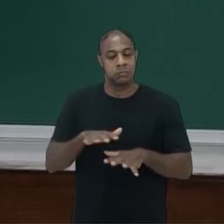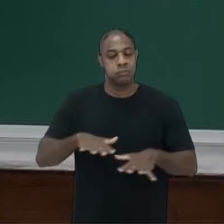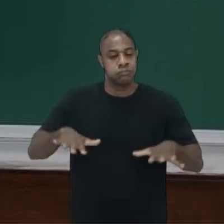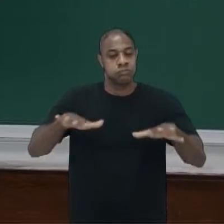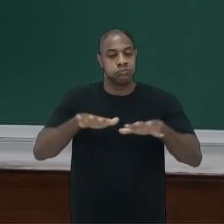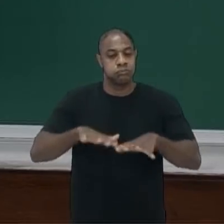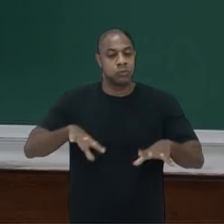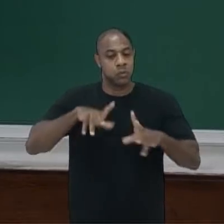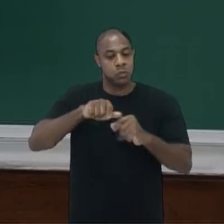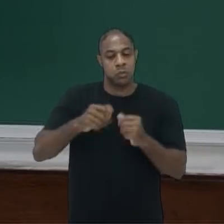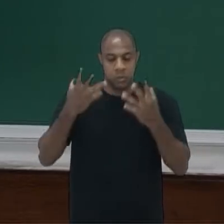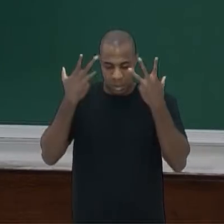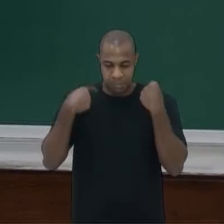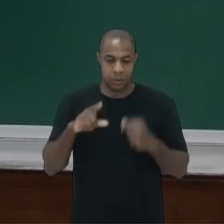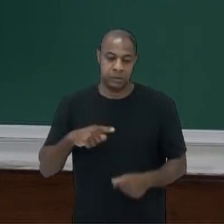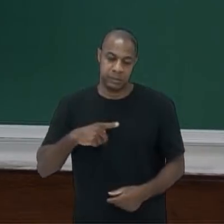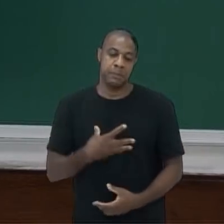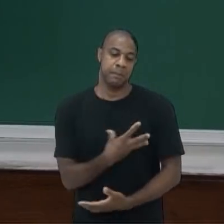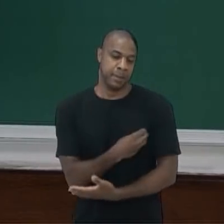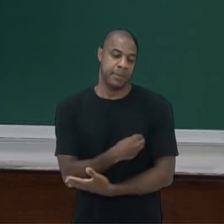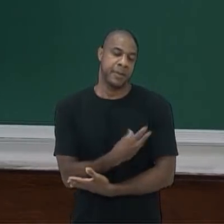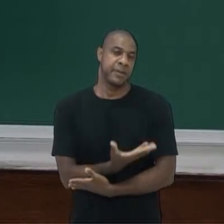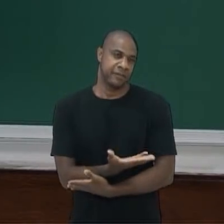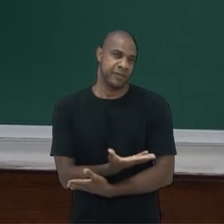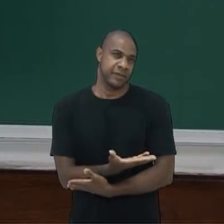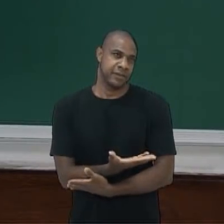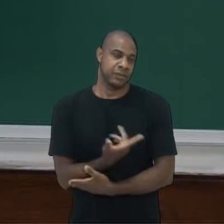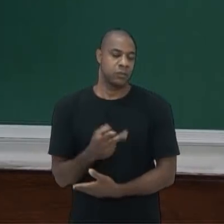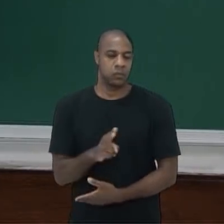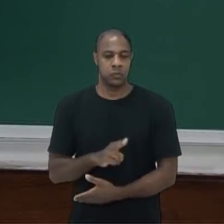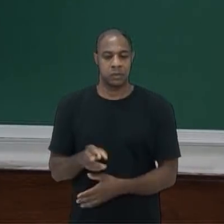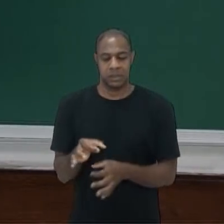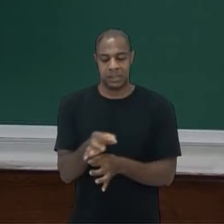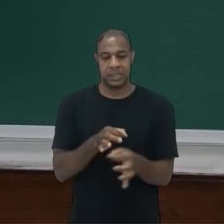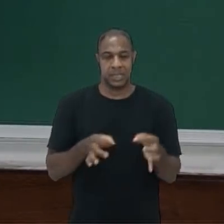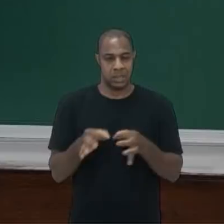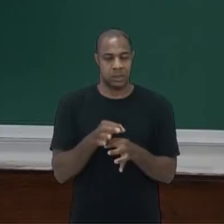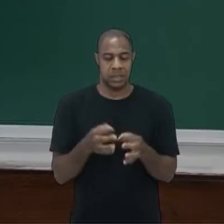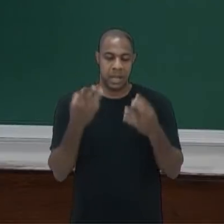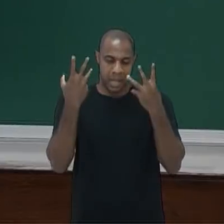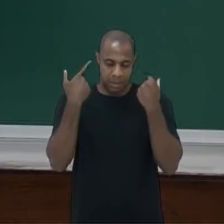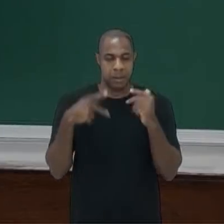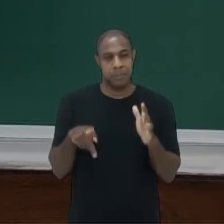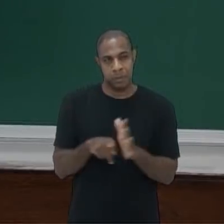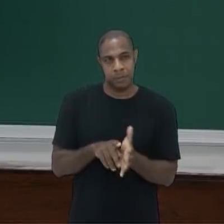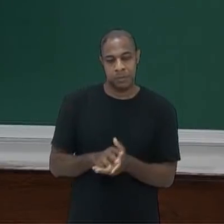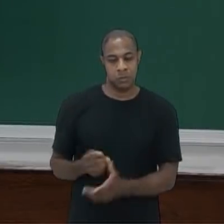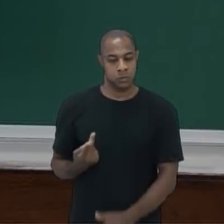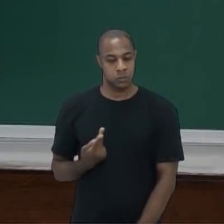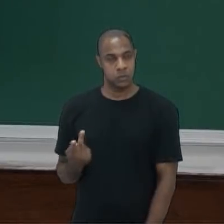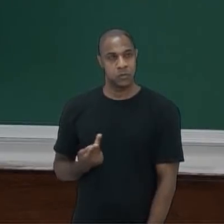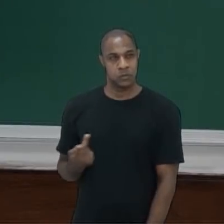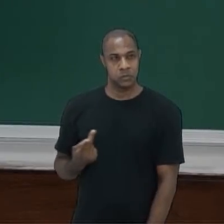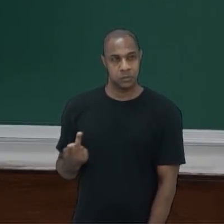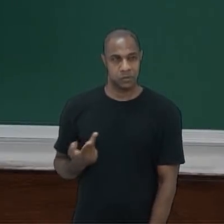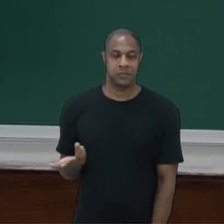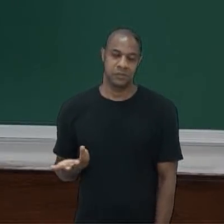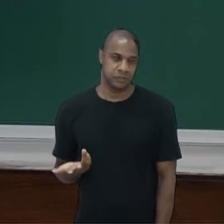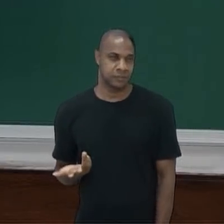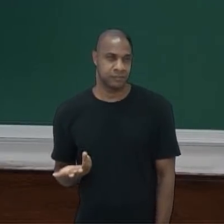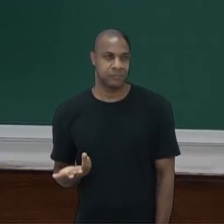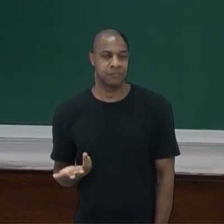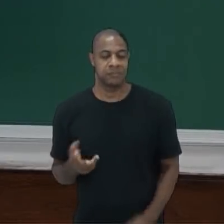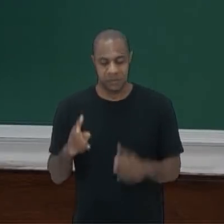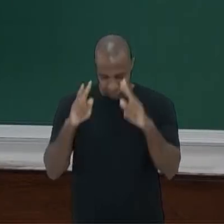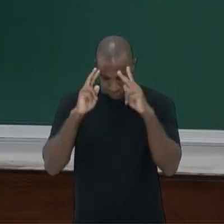Ambos são mamíferos. Então, possuem células, o quê? Animais. Ambos, gatos, né, felinos e